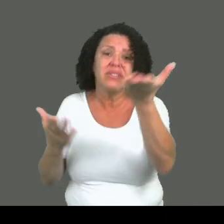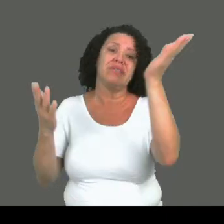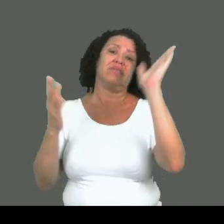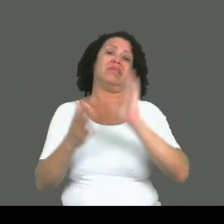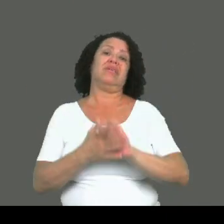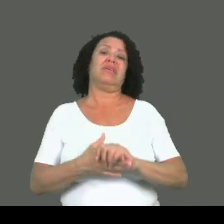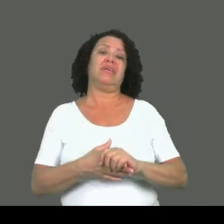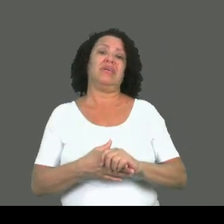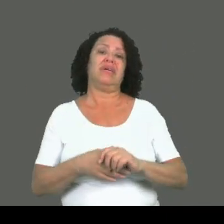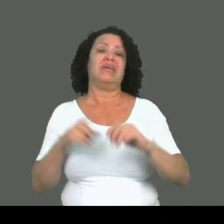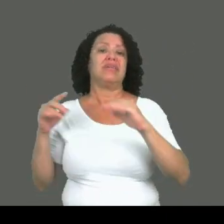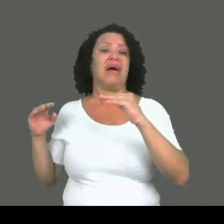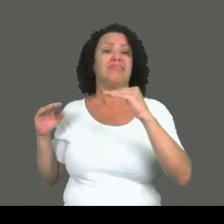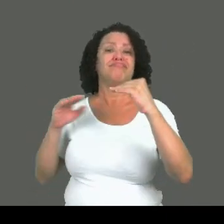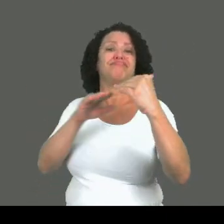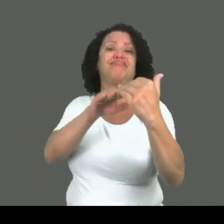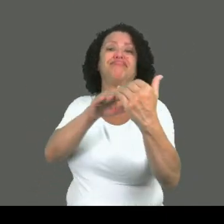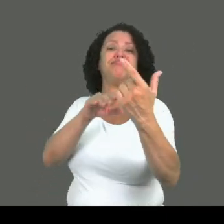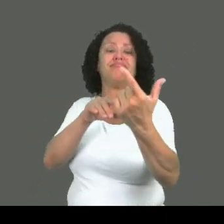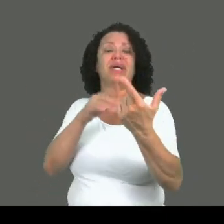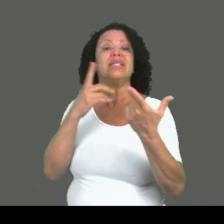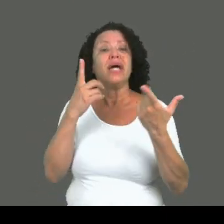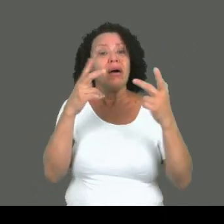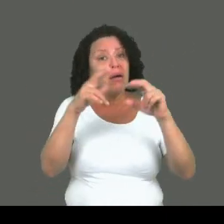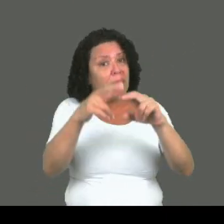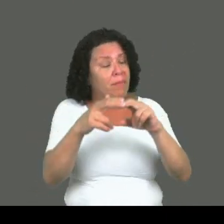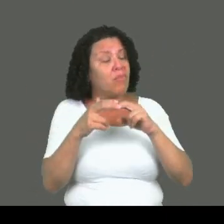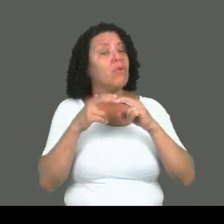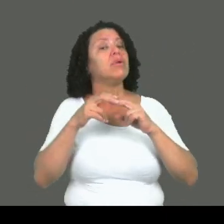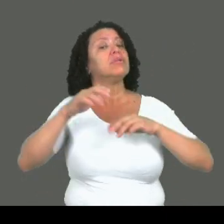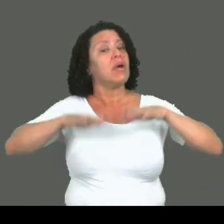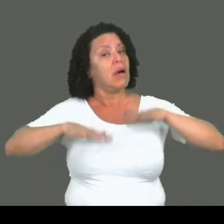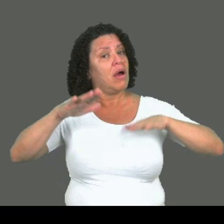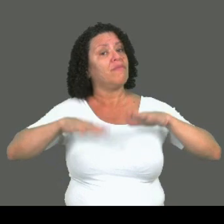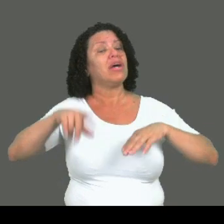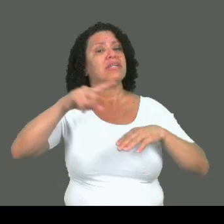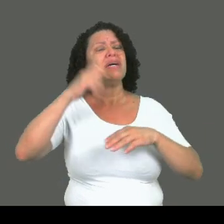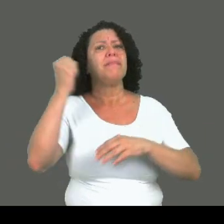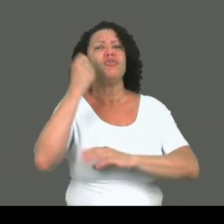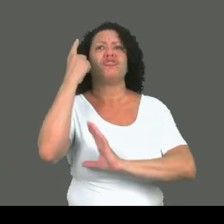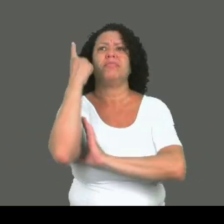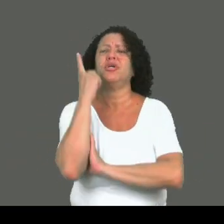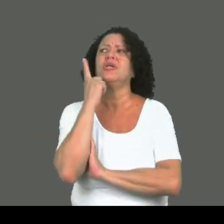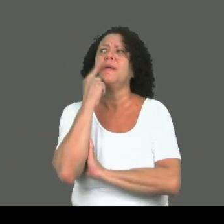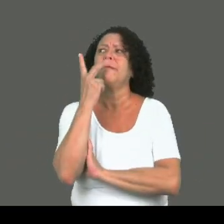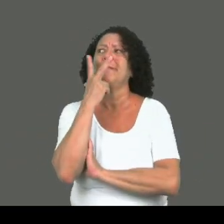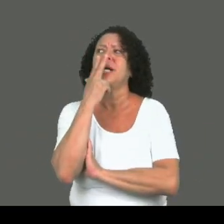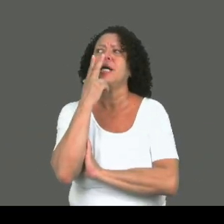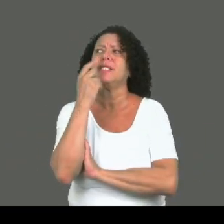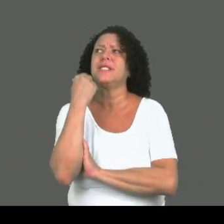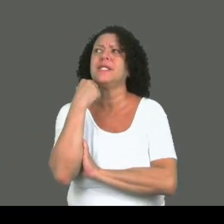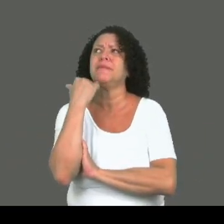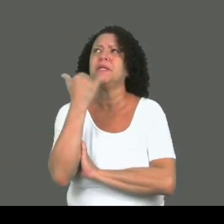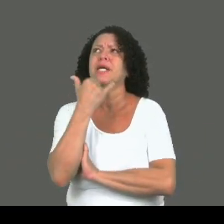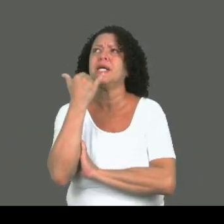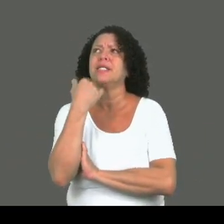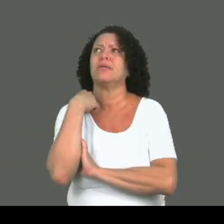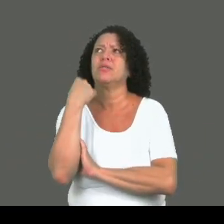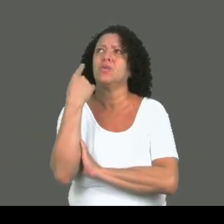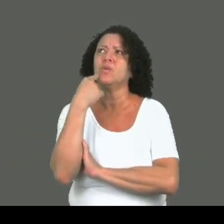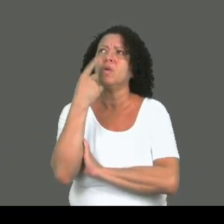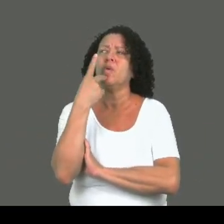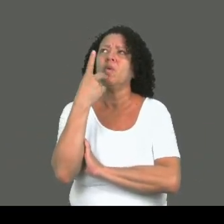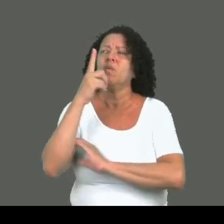estejam em sintonia com a gente. Então, por isso que às vezes a gente fica, puxa, mas parece até brincadeira, quando a gente está numa